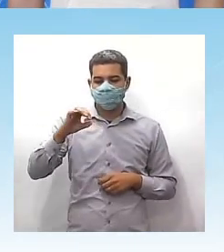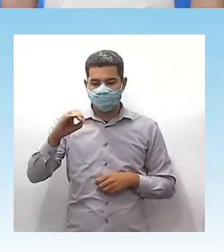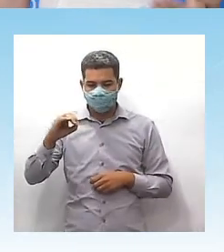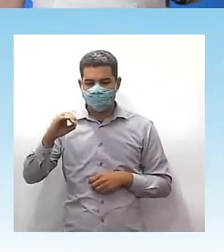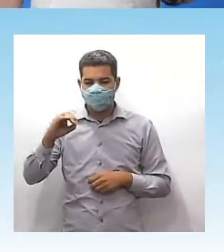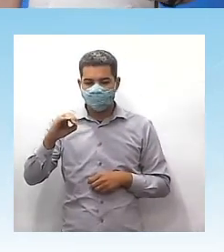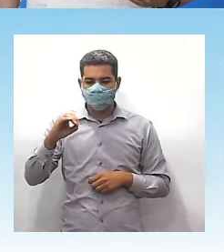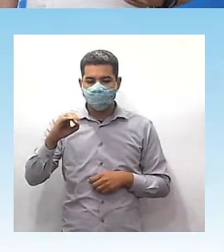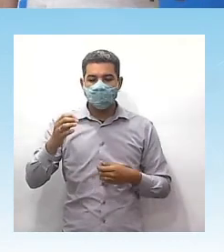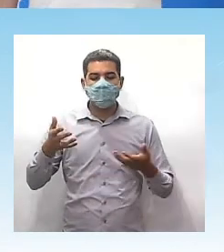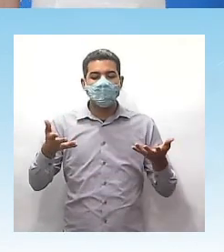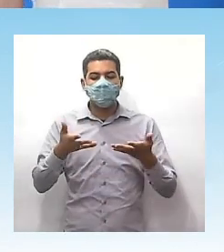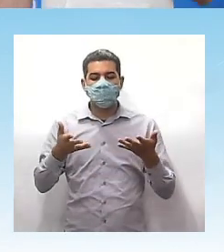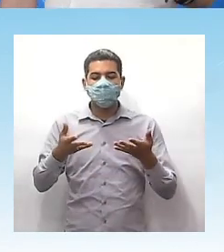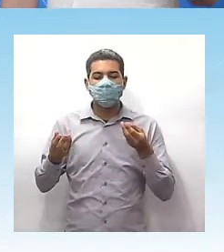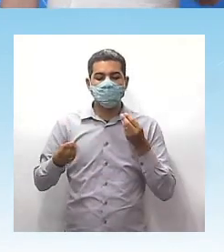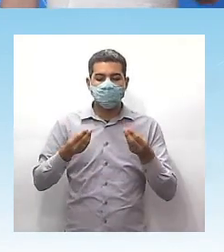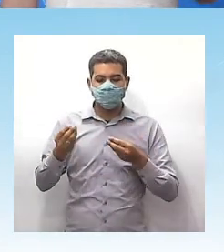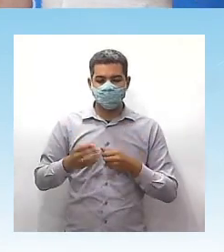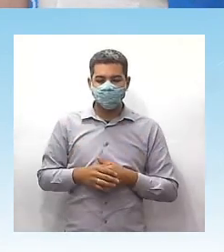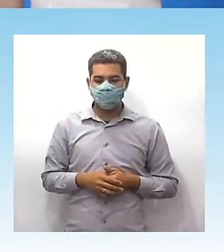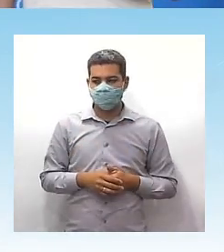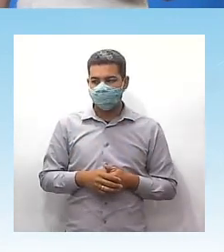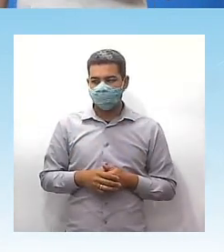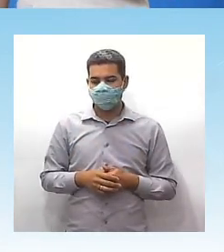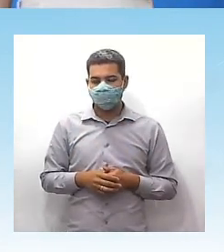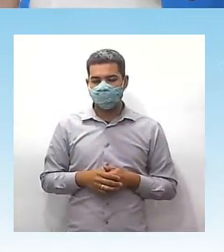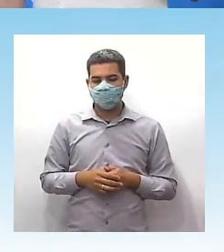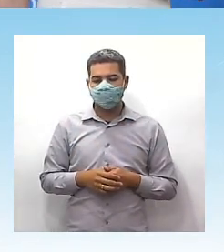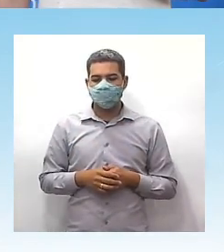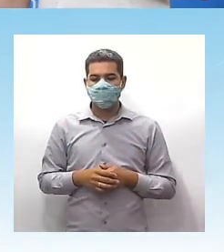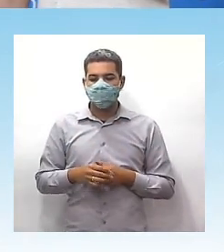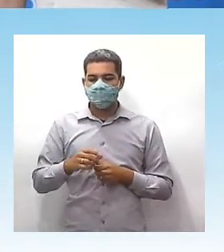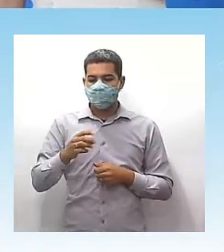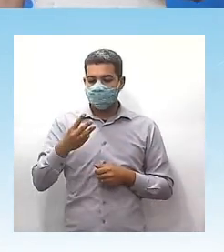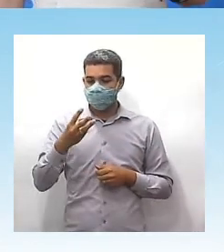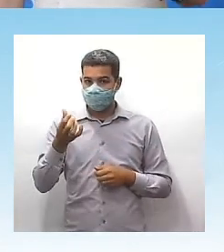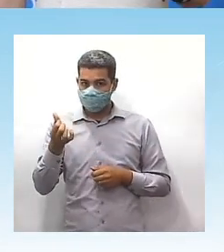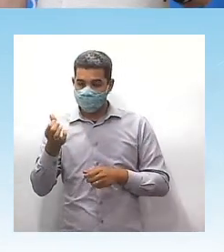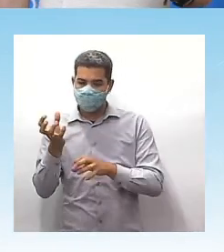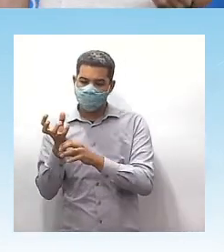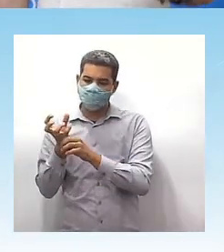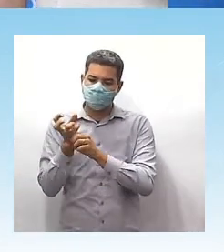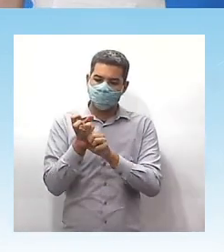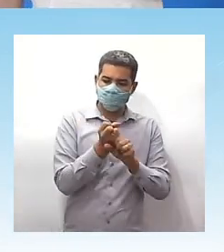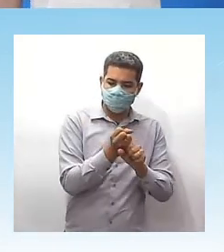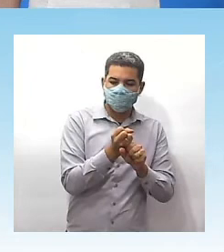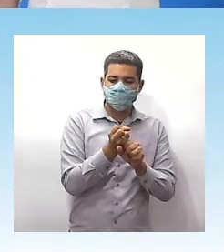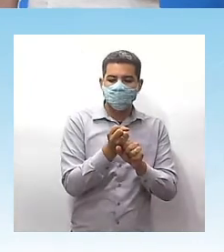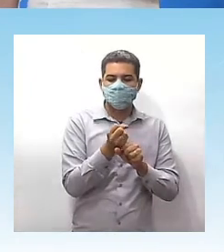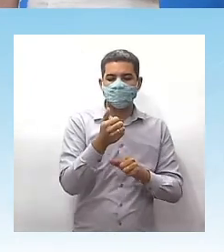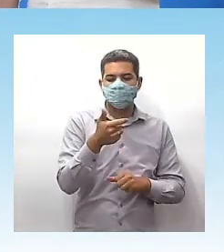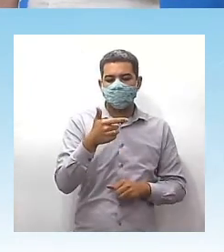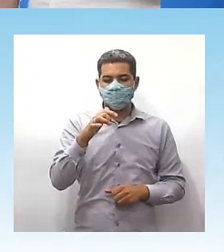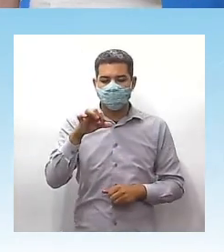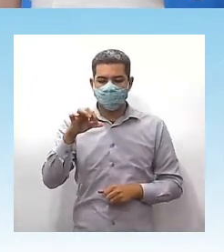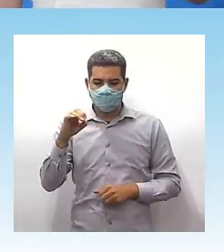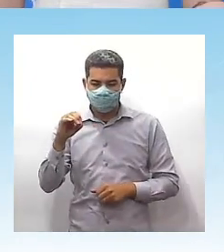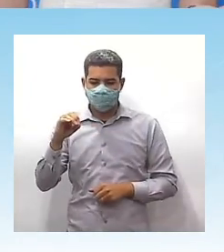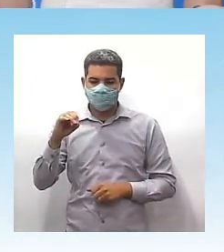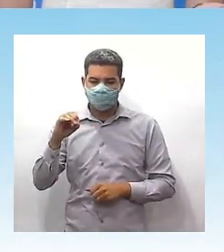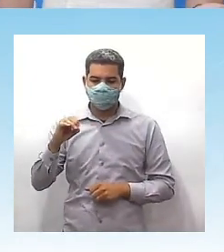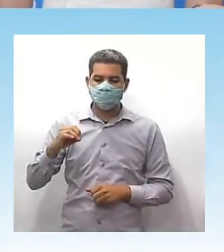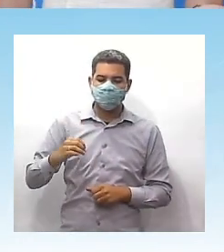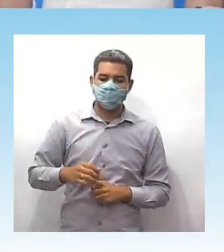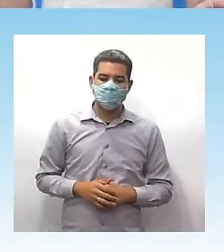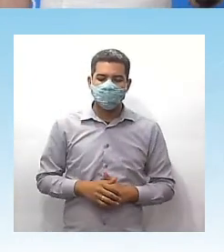290. Agora, eu tenho o somatório das 36 pessoas deram 290. E é claro, foram 36. Então, vou